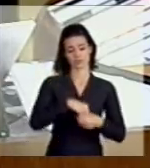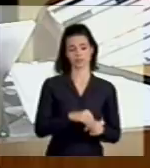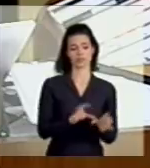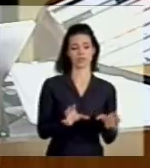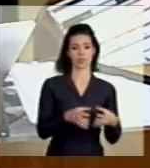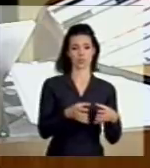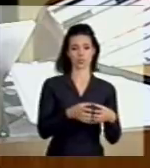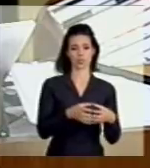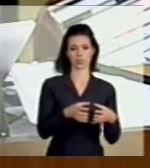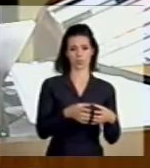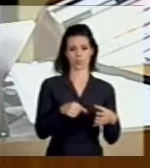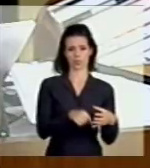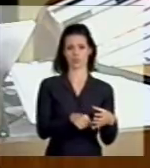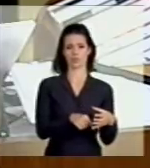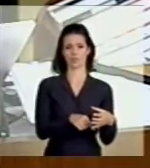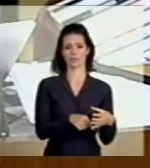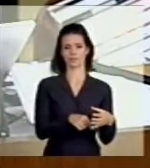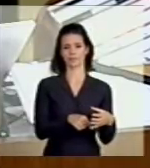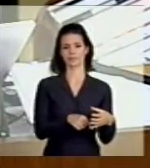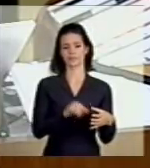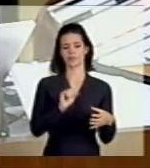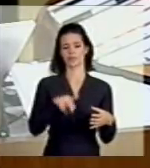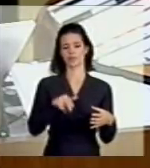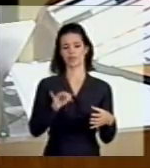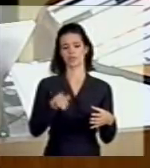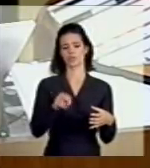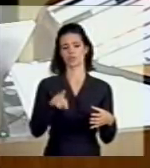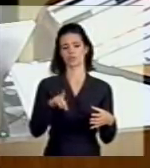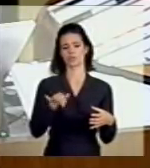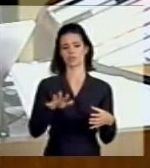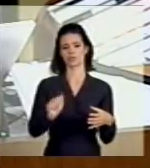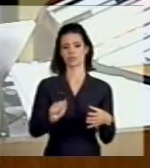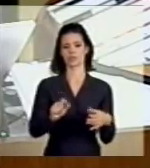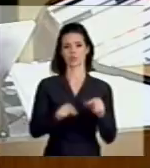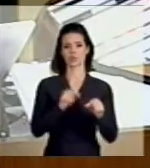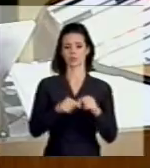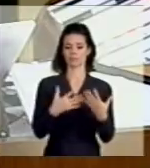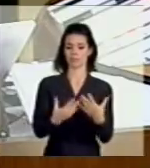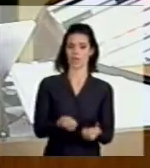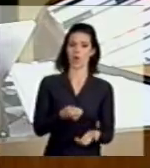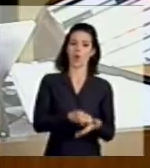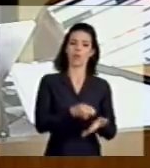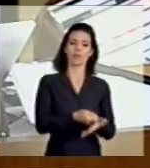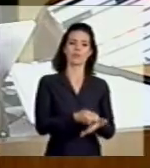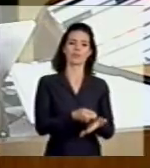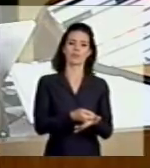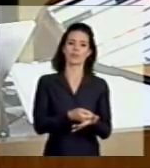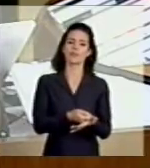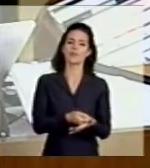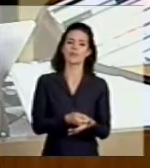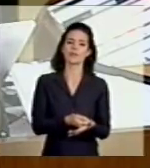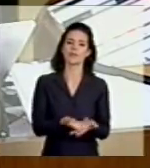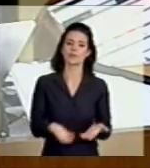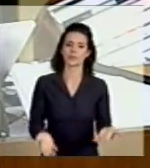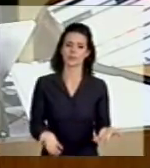transitadas em julgadas, cláusula 9.2A do acordo, em que a adesão é obrigatória e o título executivo judicial